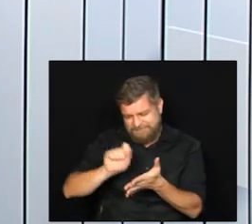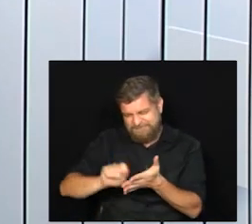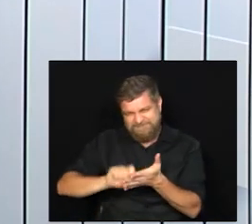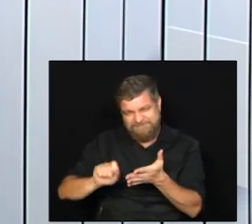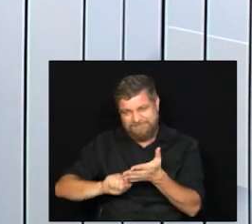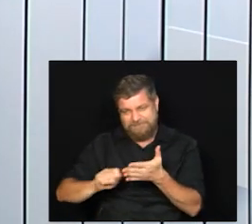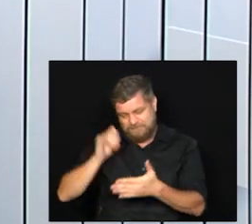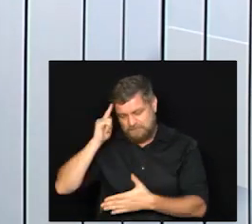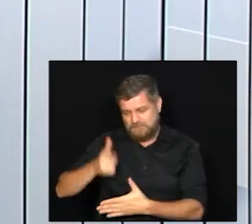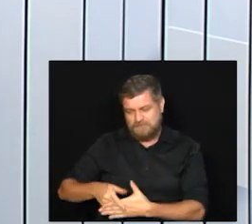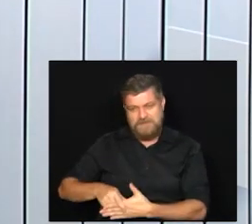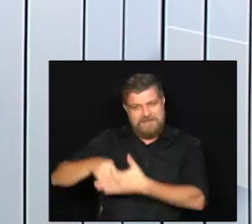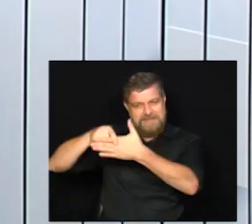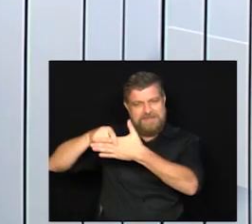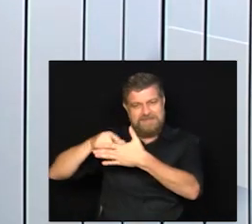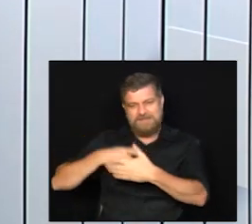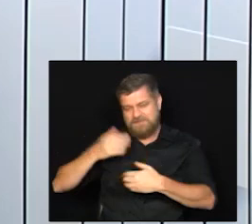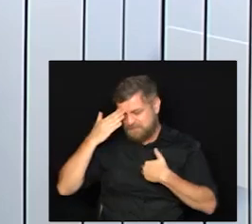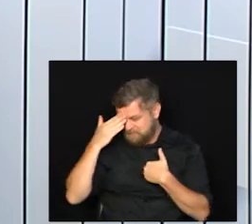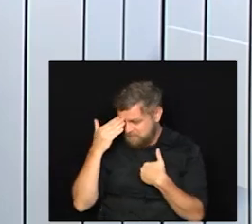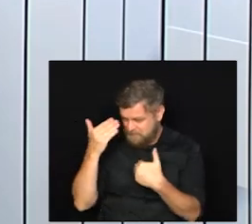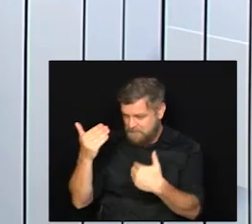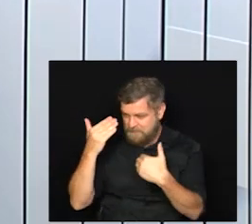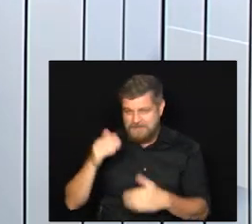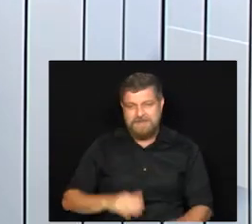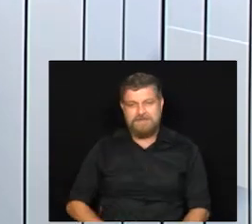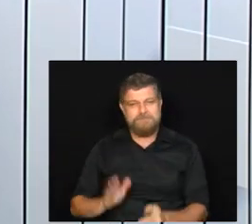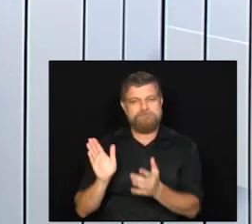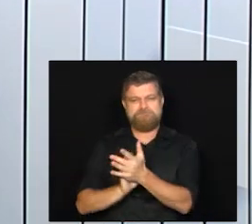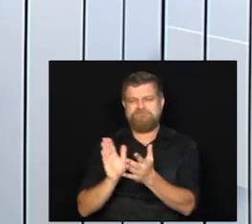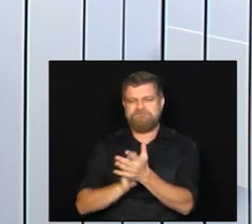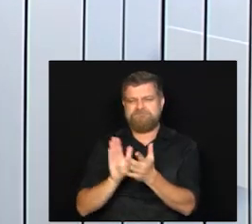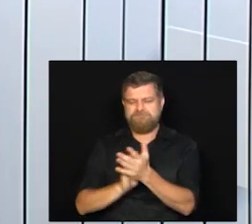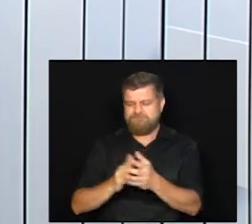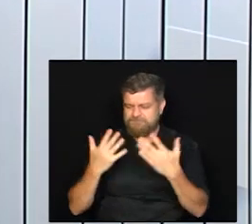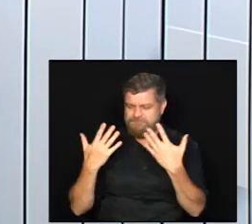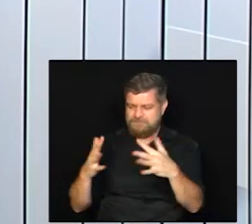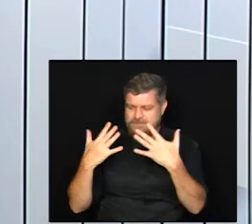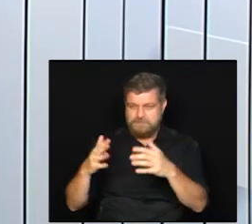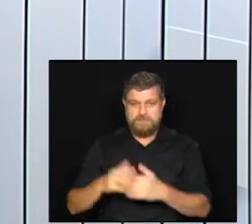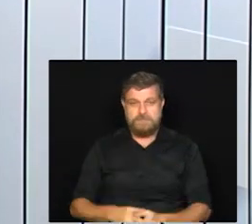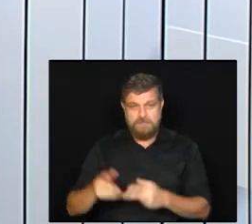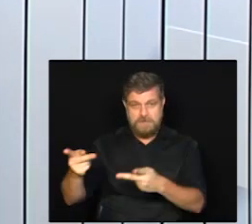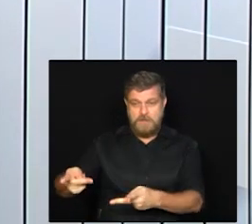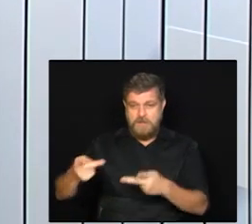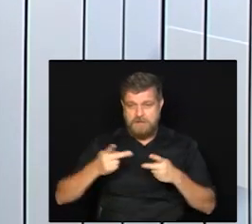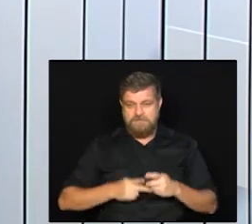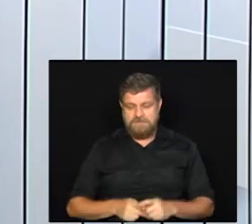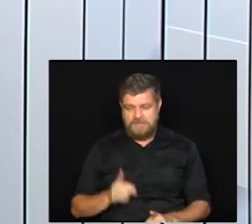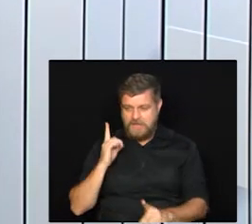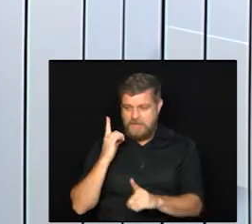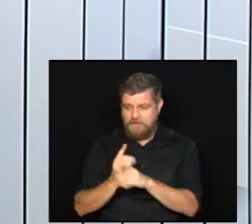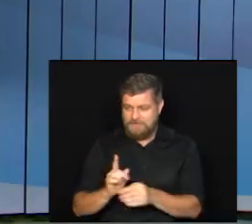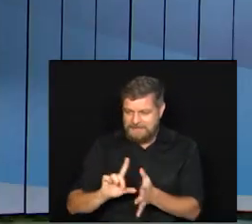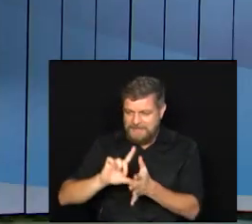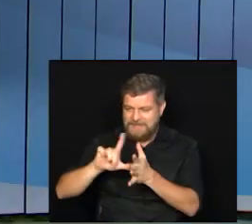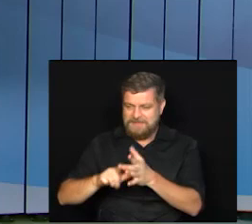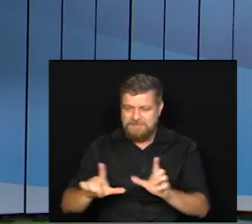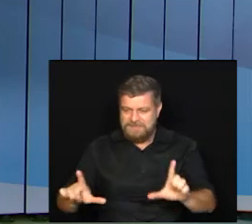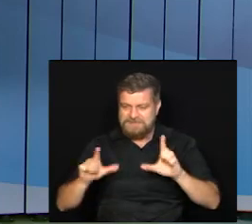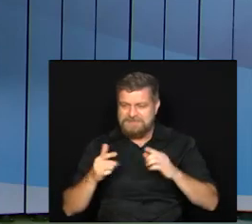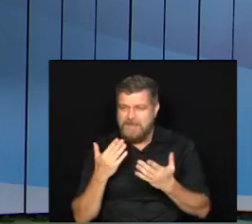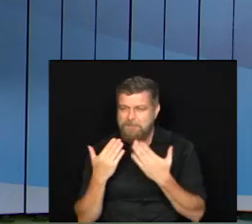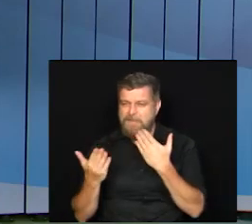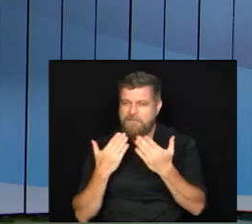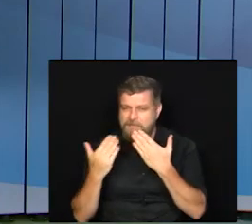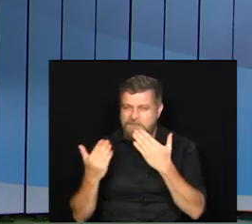de líderes, muito obrigado, parabéns pela sua iniciativa e fica o convite aqui para uma próxima oportunidade para a gente poder voltar